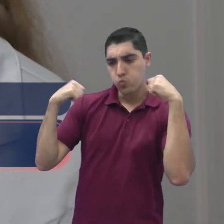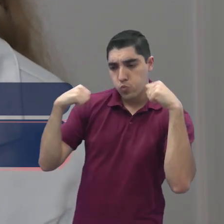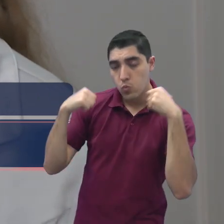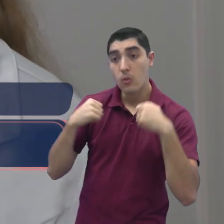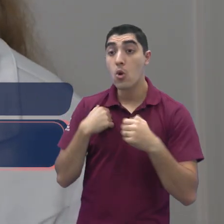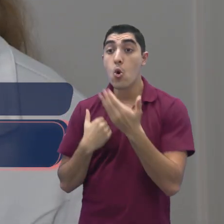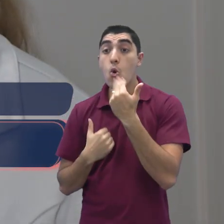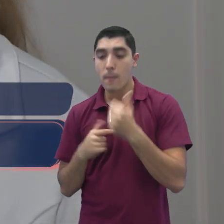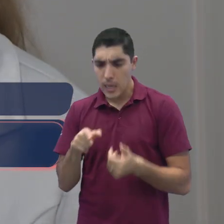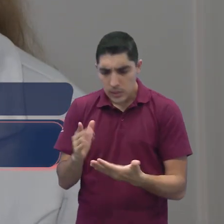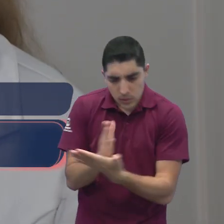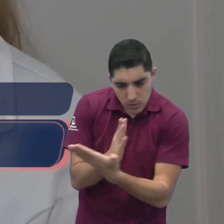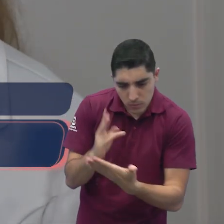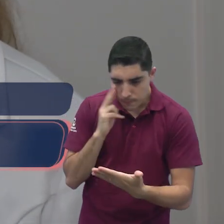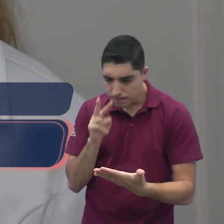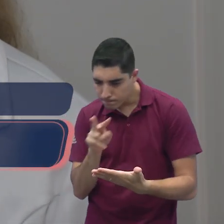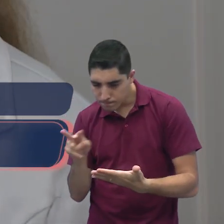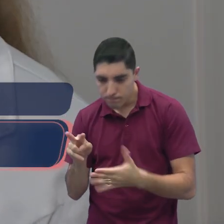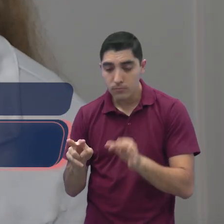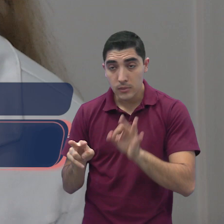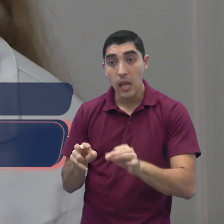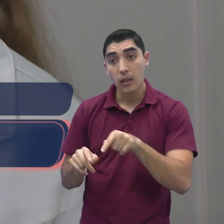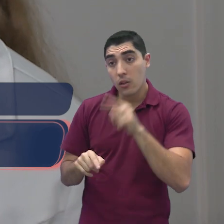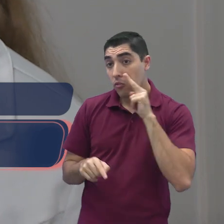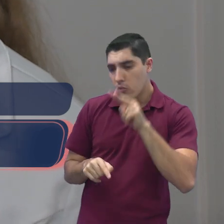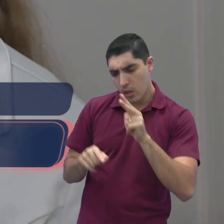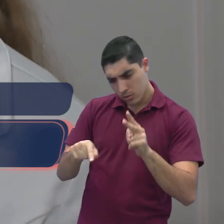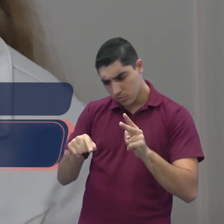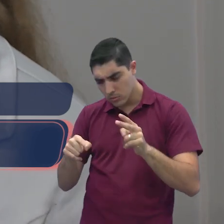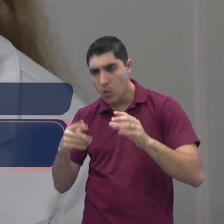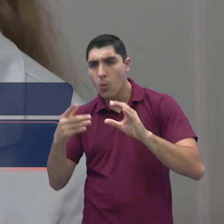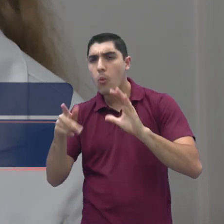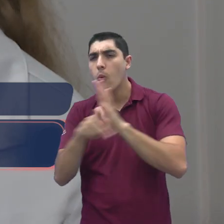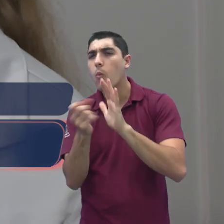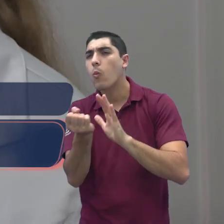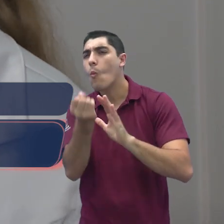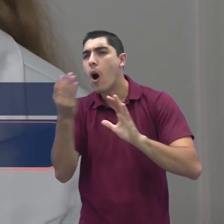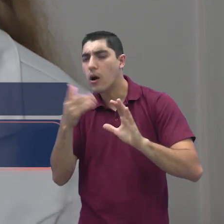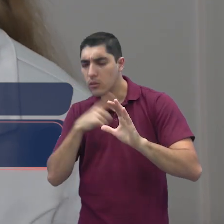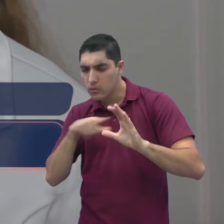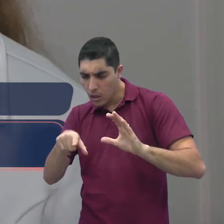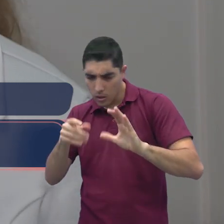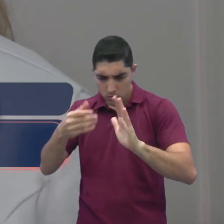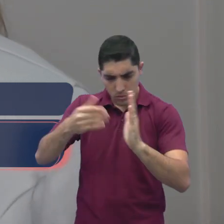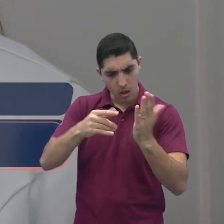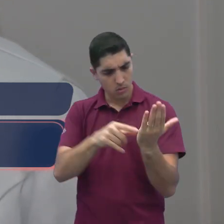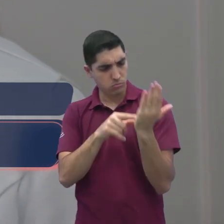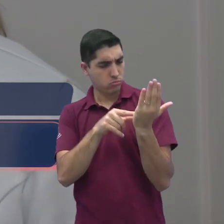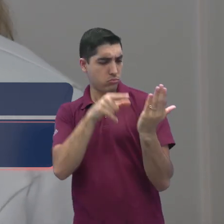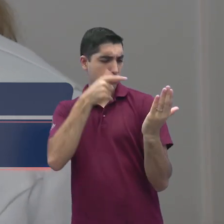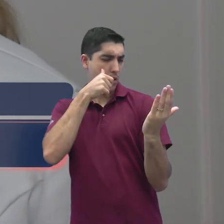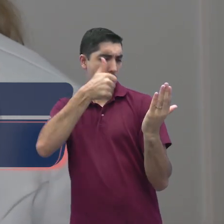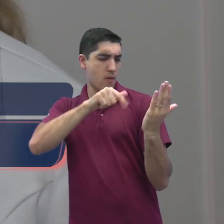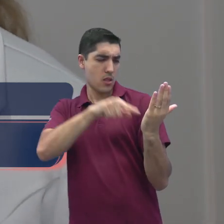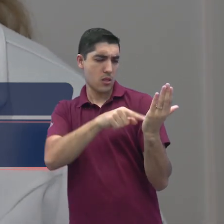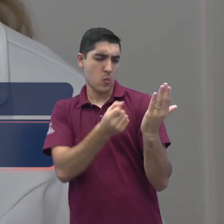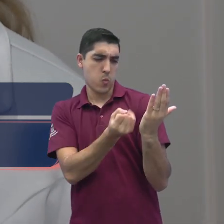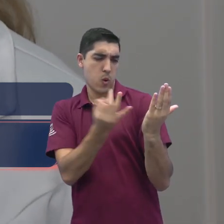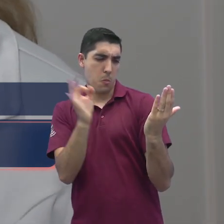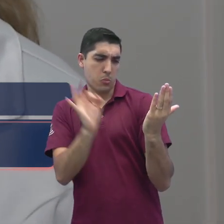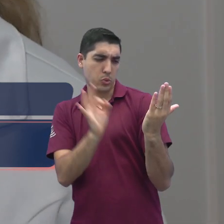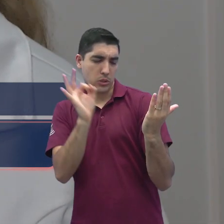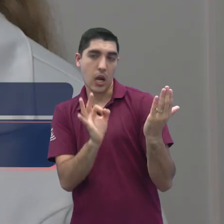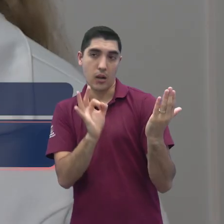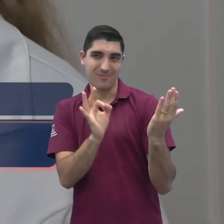bem estabelecido, saber o que está comendo, ler as calorias, que isso o Nutri ajuda, o endócrino também ajuda a ver algumas dicas,